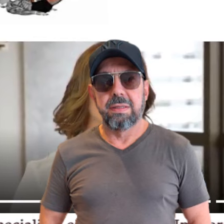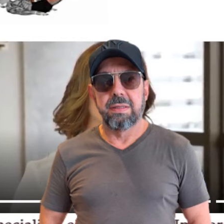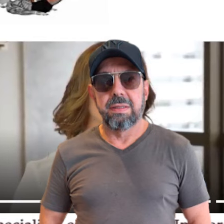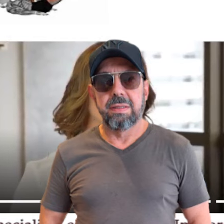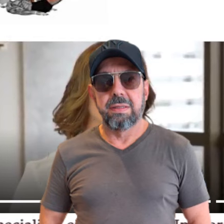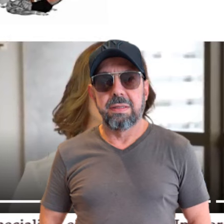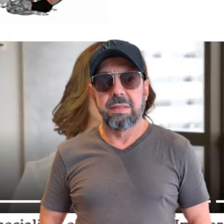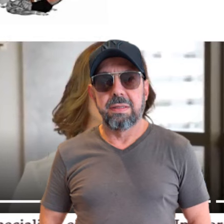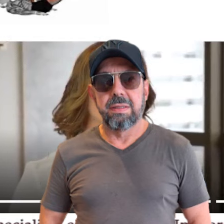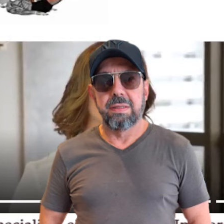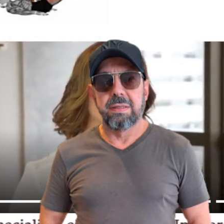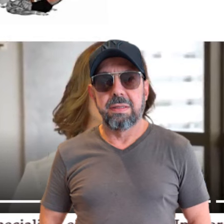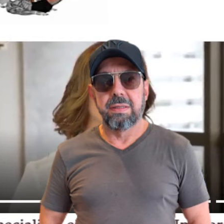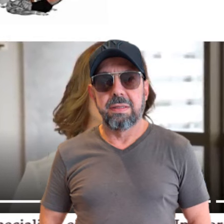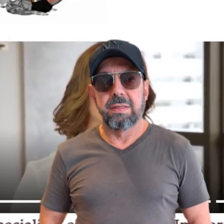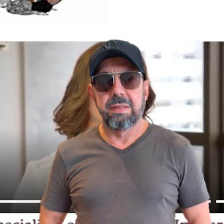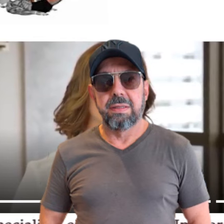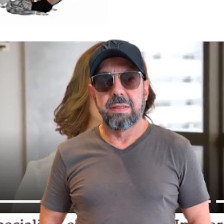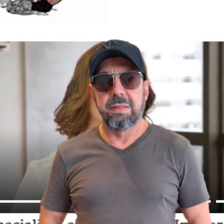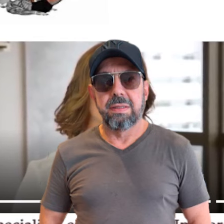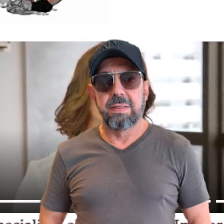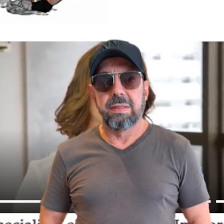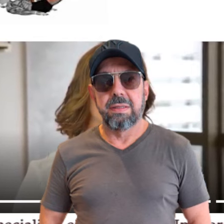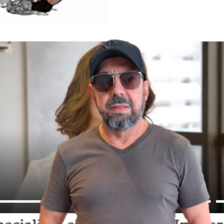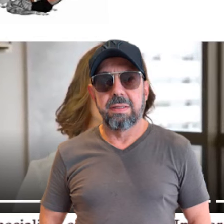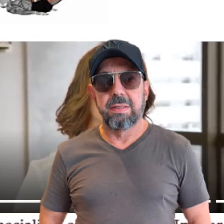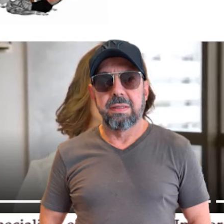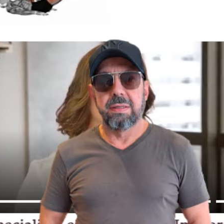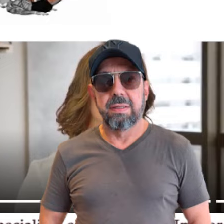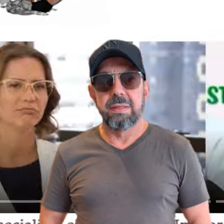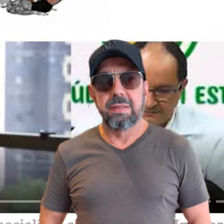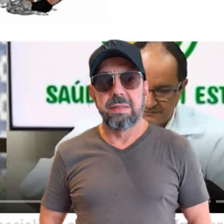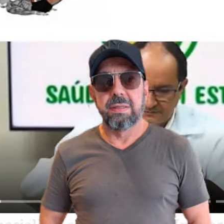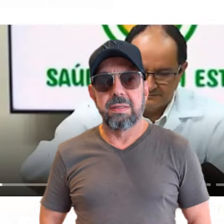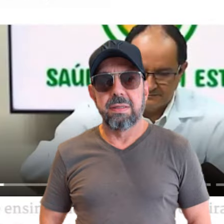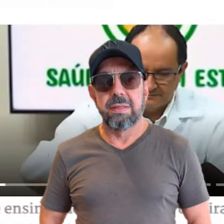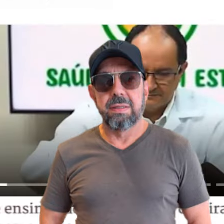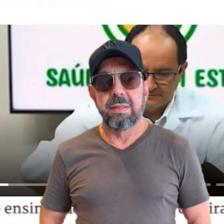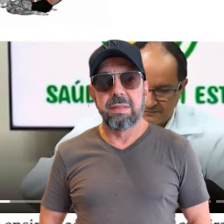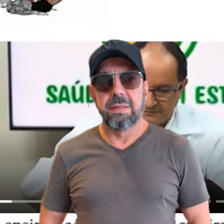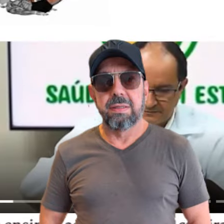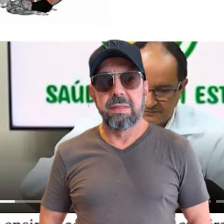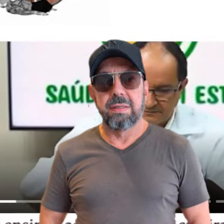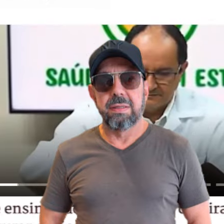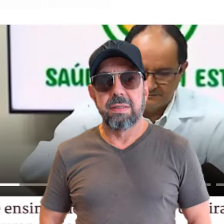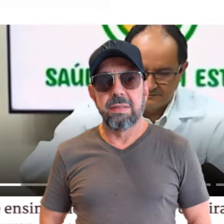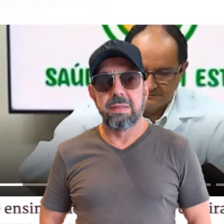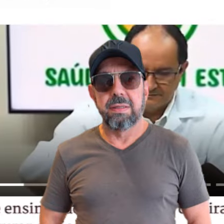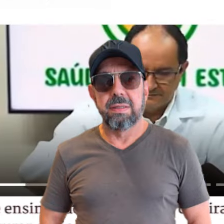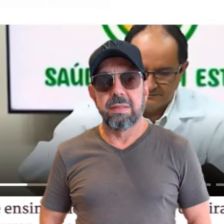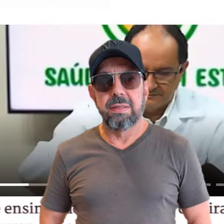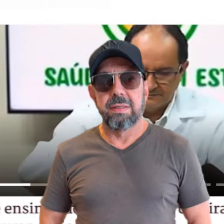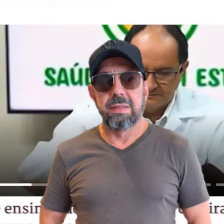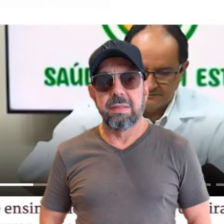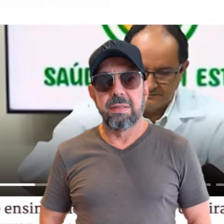A extrema-direita, como diz o colunista do Metrópolis Ricardo Noblat, é incompatível com o Estado de Direito.